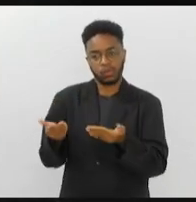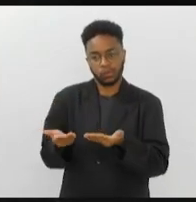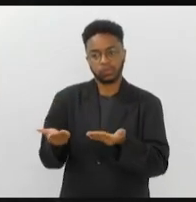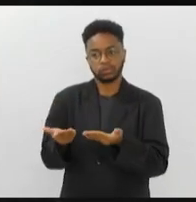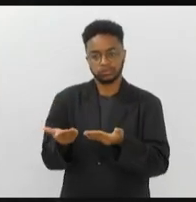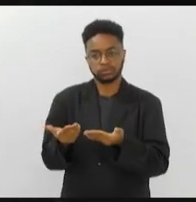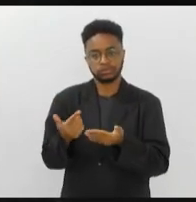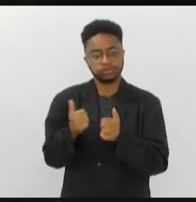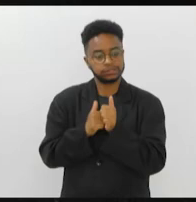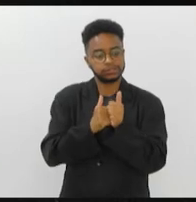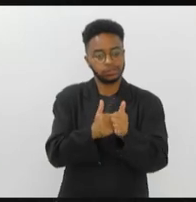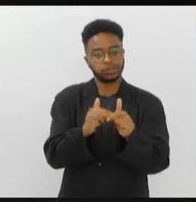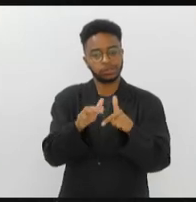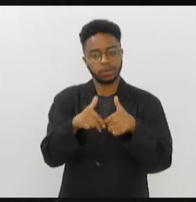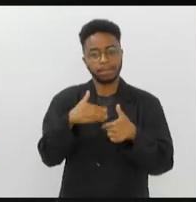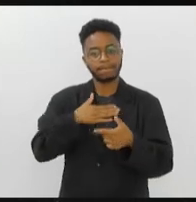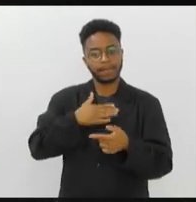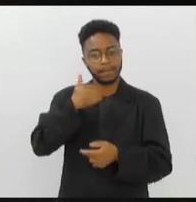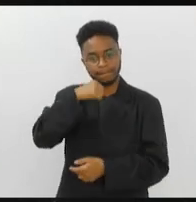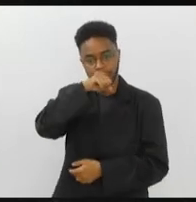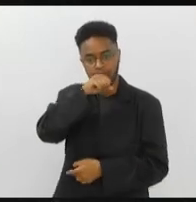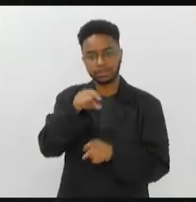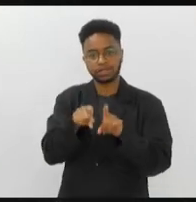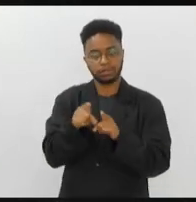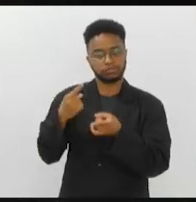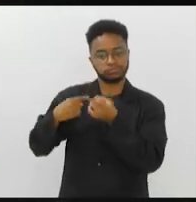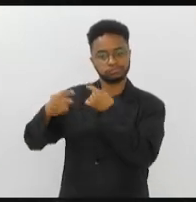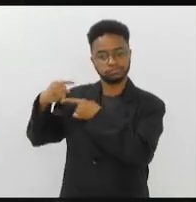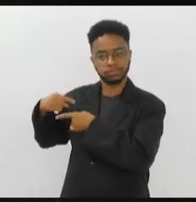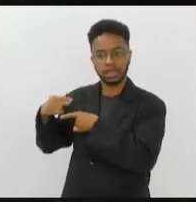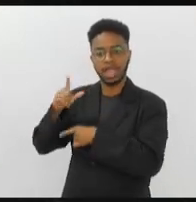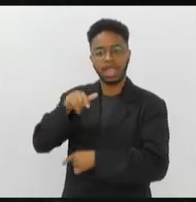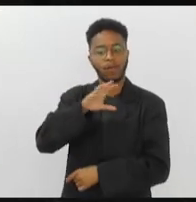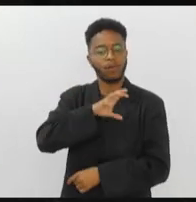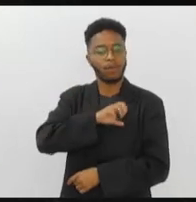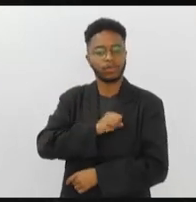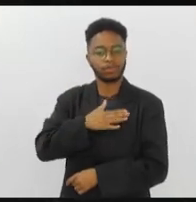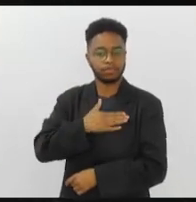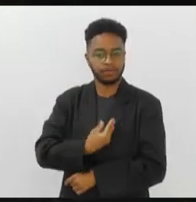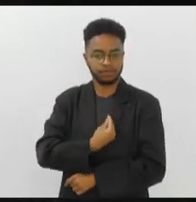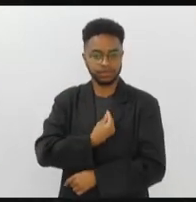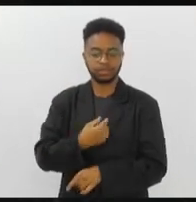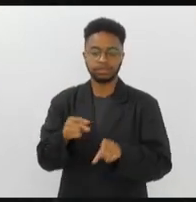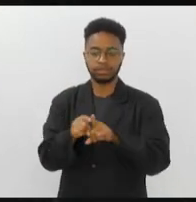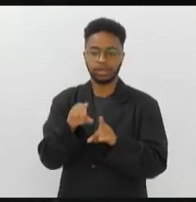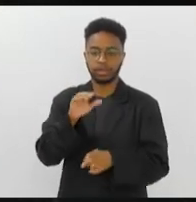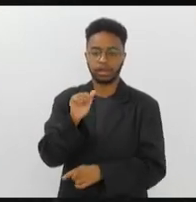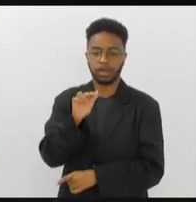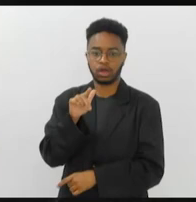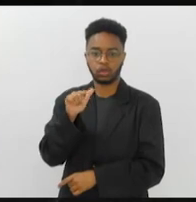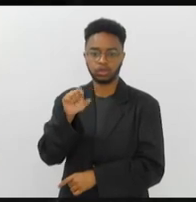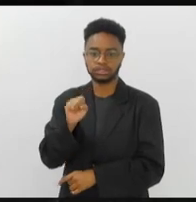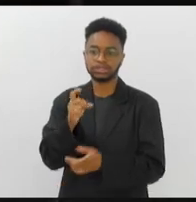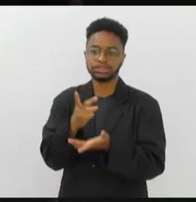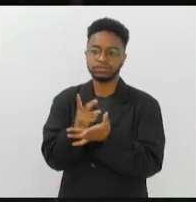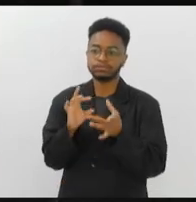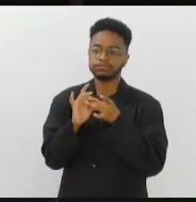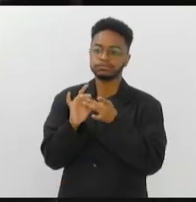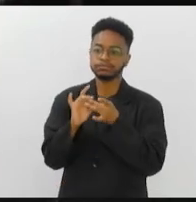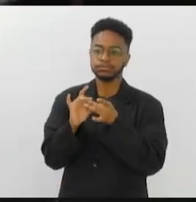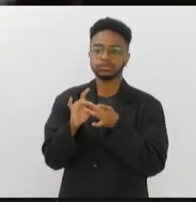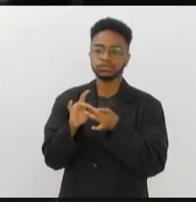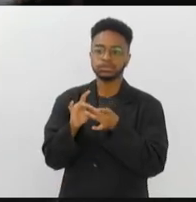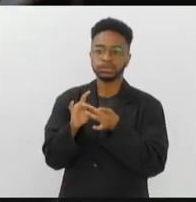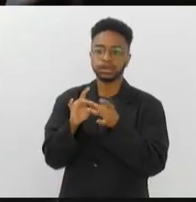conta da minha ancestralidade, por conta da minha mãe. E ao amor da minha vida, o Carlos Eduardo, que está sempre ao meu lado,